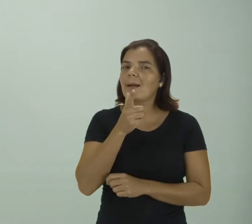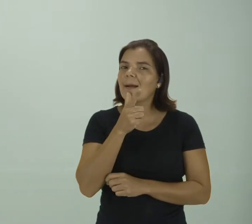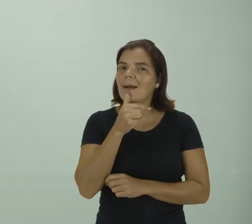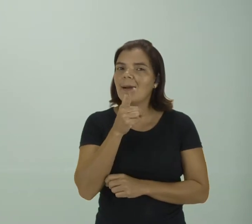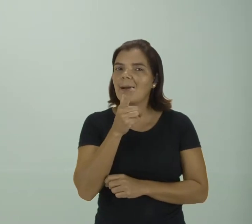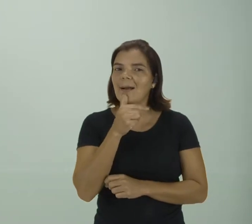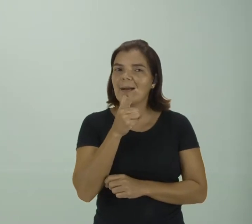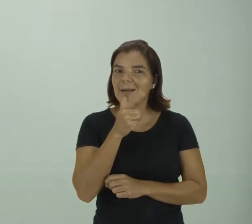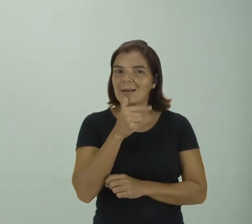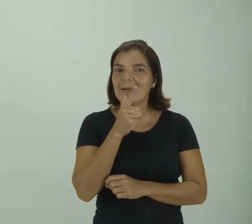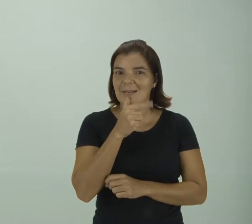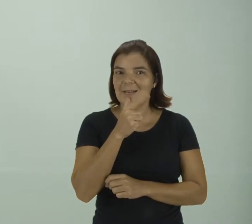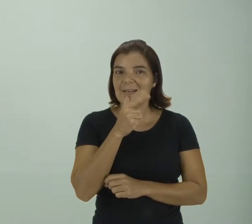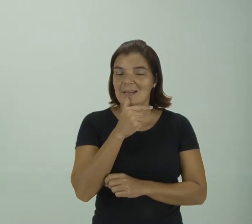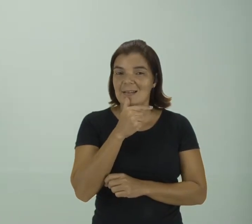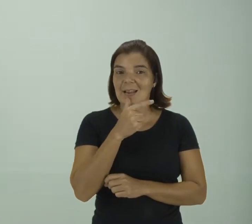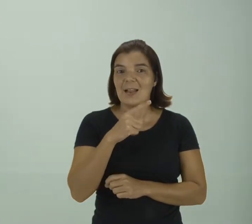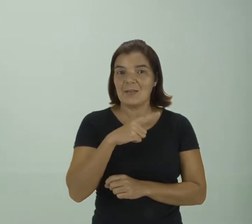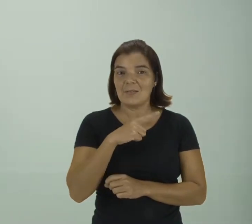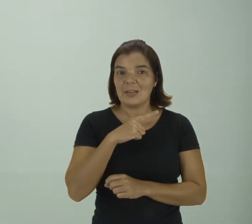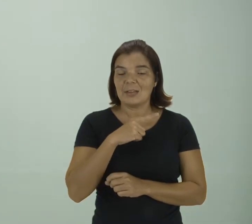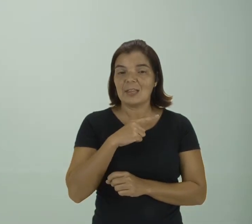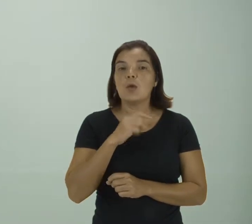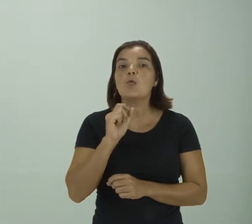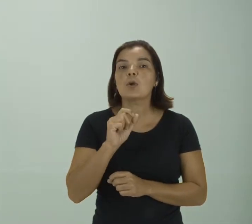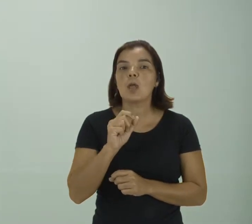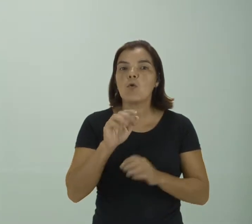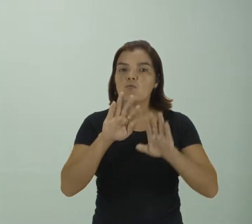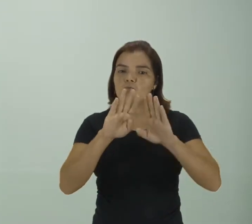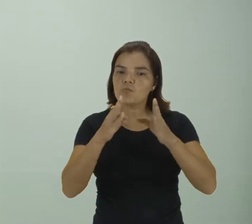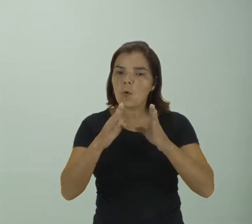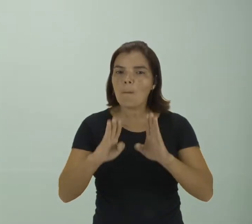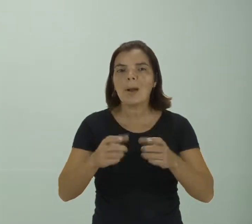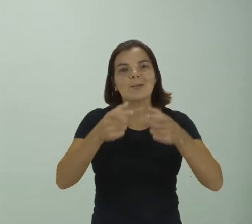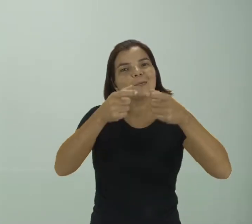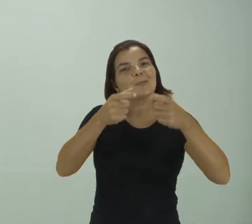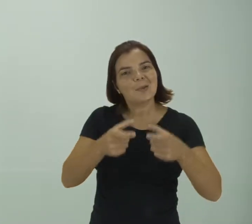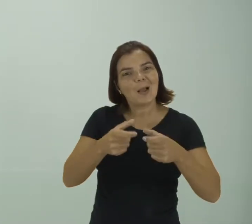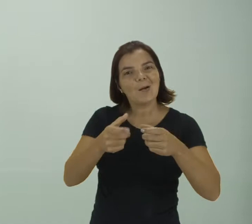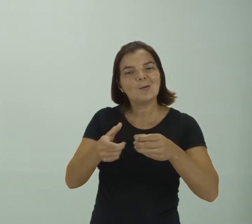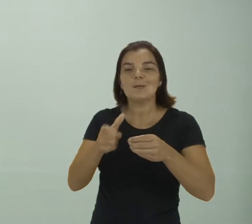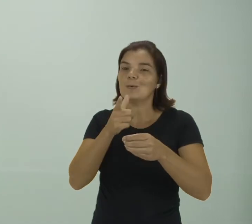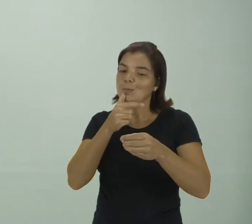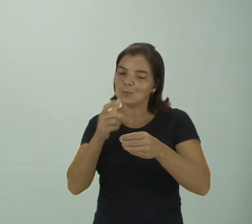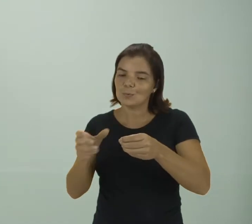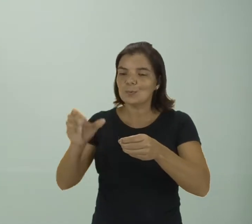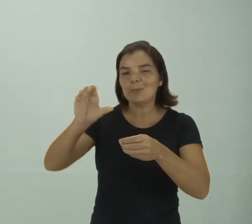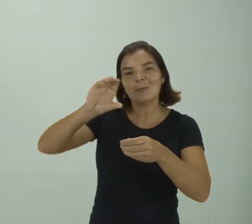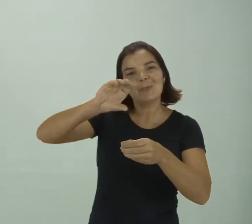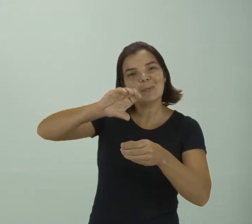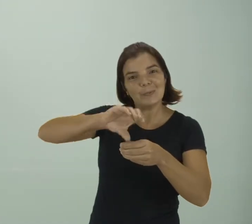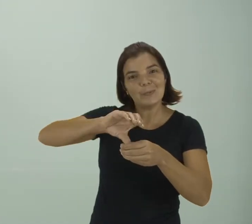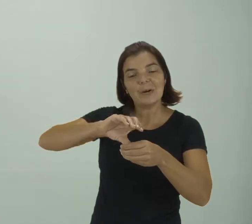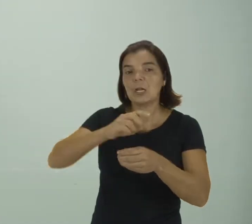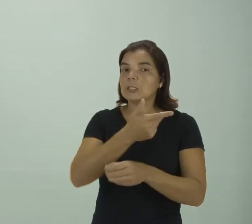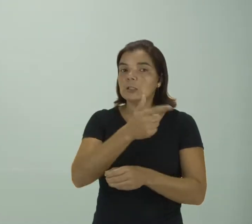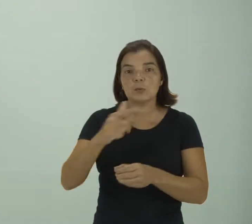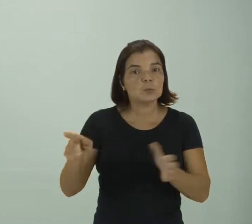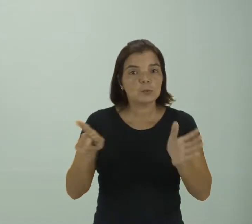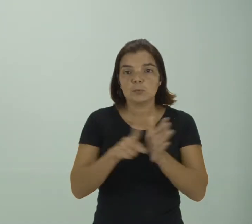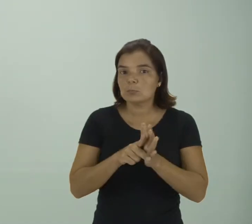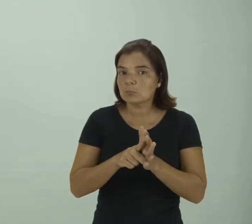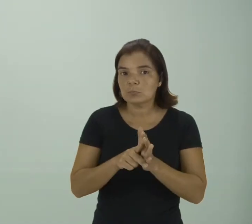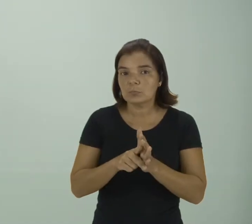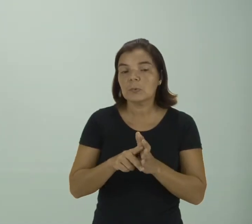água ela vai adquirir o formato do recipiente, porque a água, por estar no estado líquido, ela não tem forma